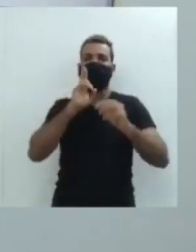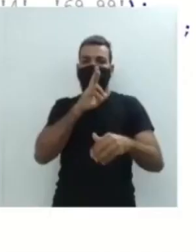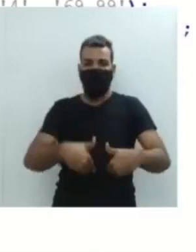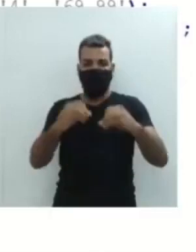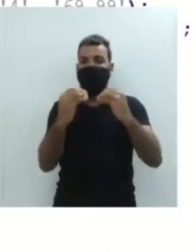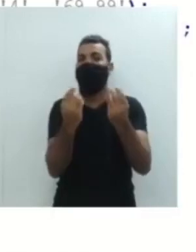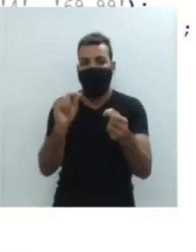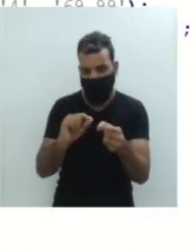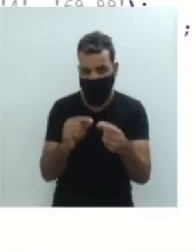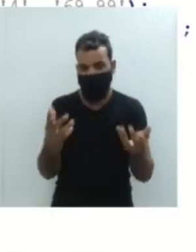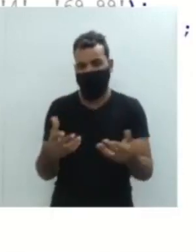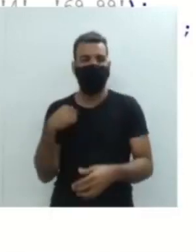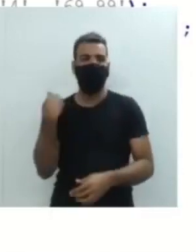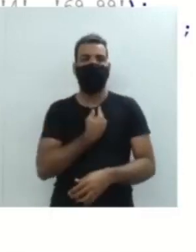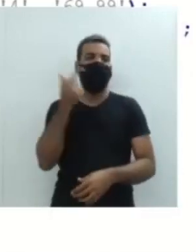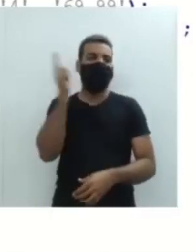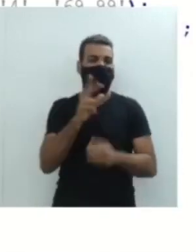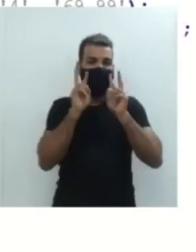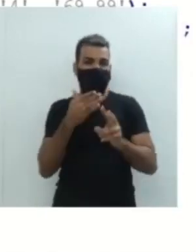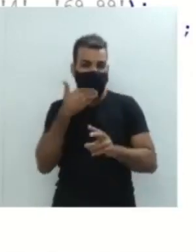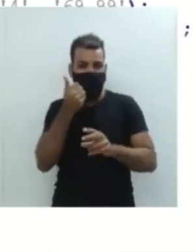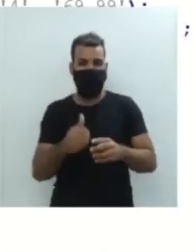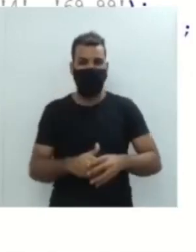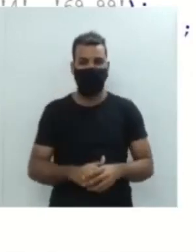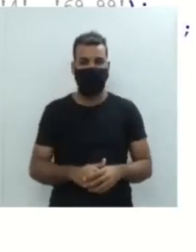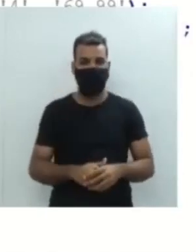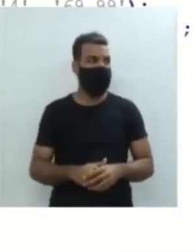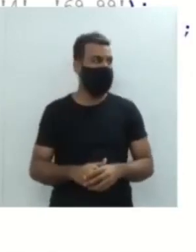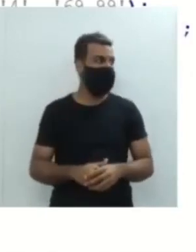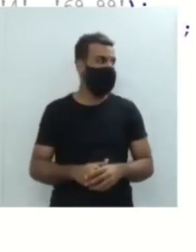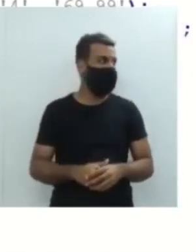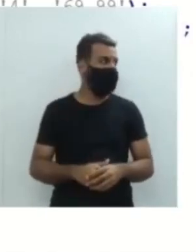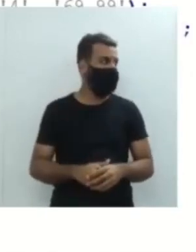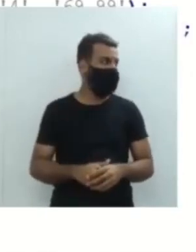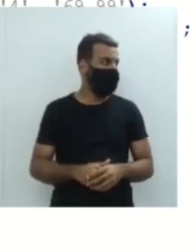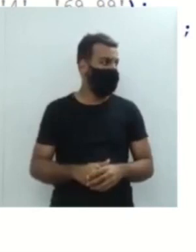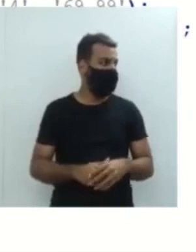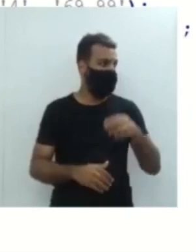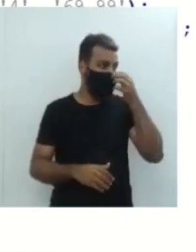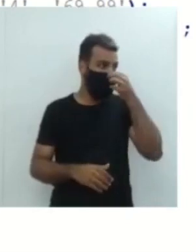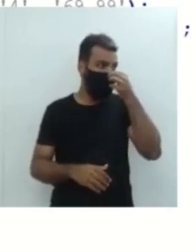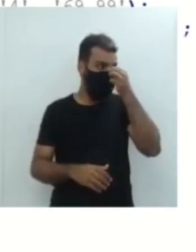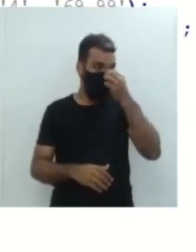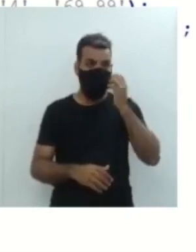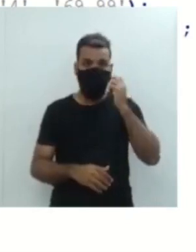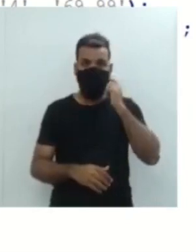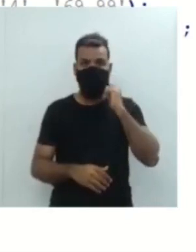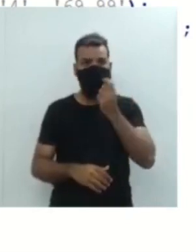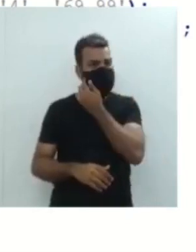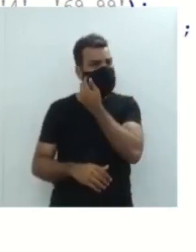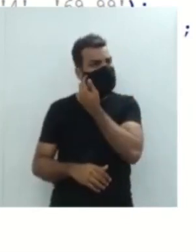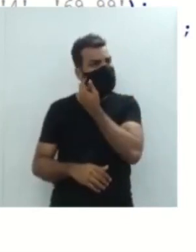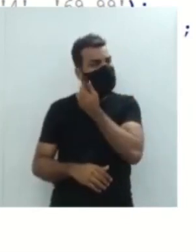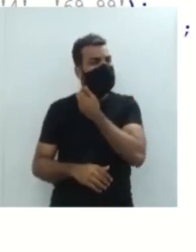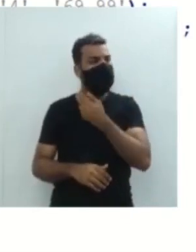fome zero para que a gente consiga ver melhor isso então é Como foi mencionado anteriormente